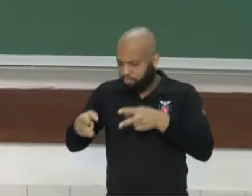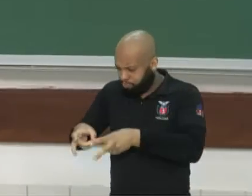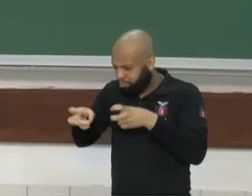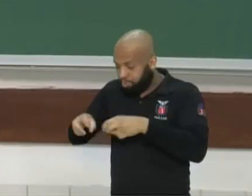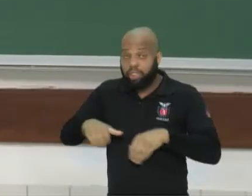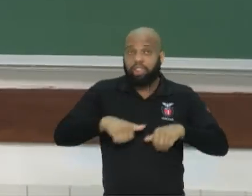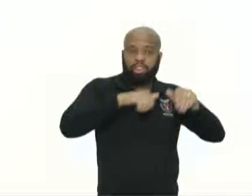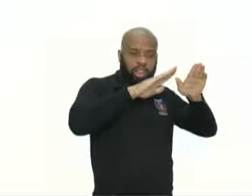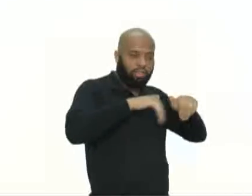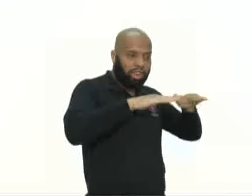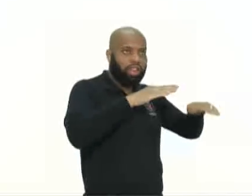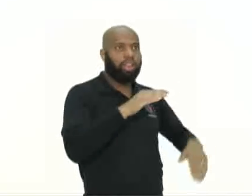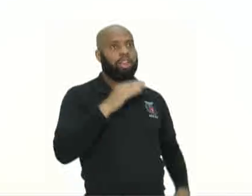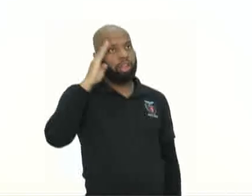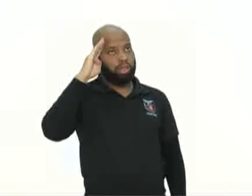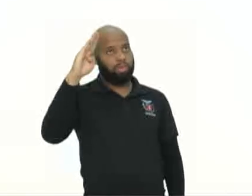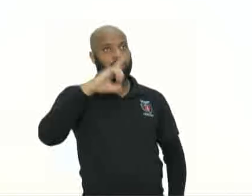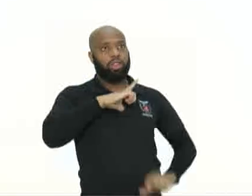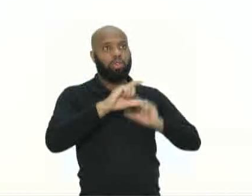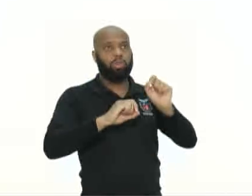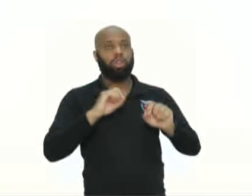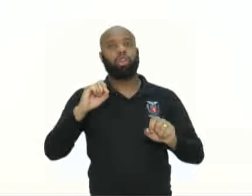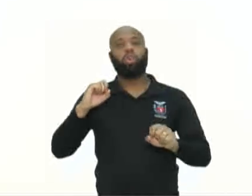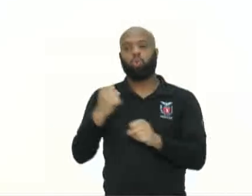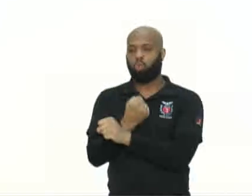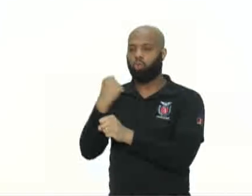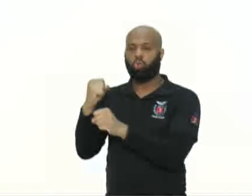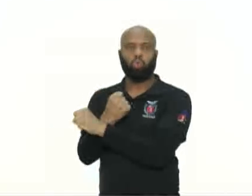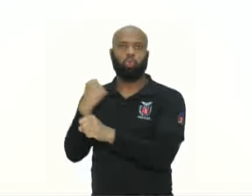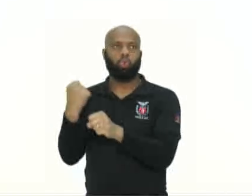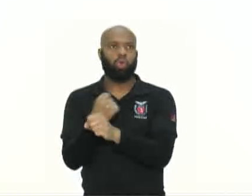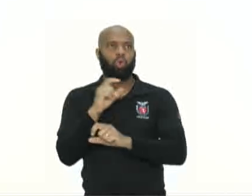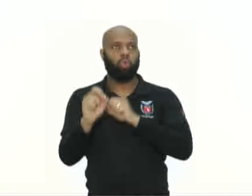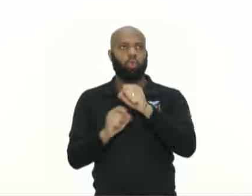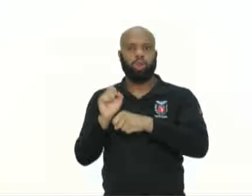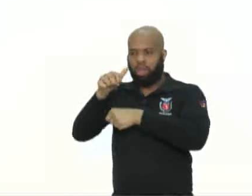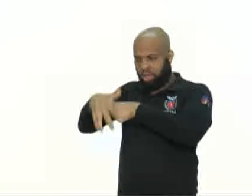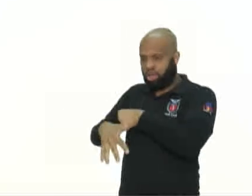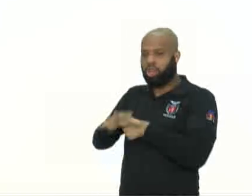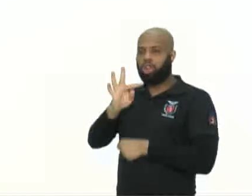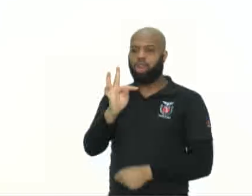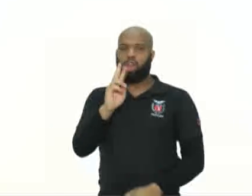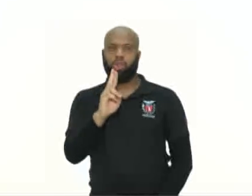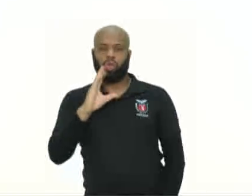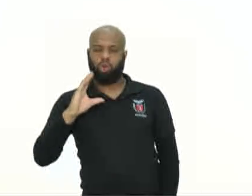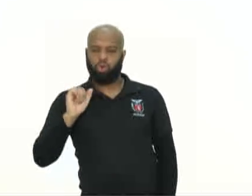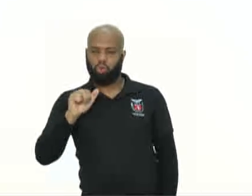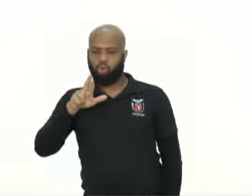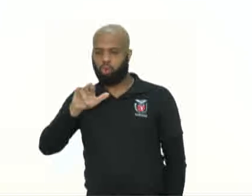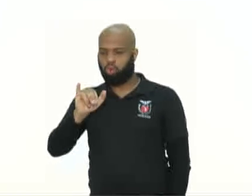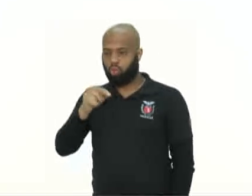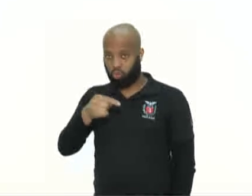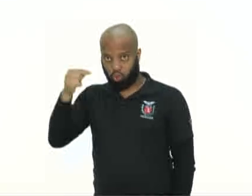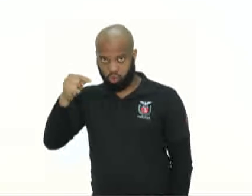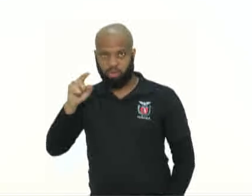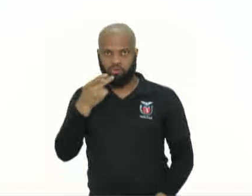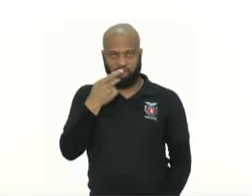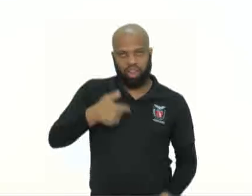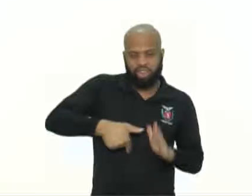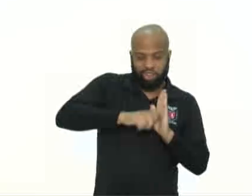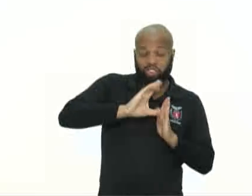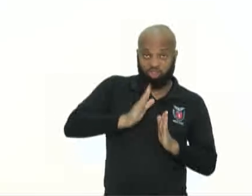partes. Principalmente ali nós tivemos o quê? A construção da usina hidrelétrica do Tucuruí, que eu tinha falado para vocês,